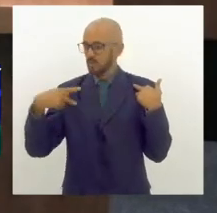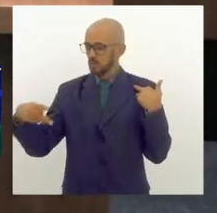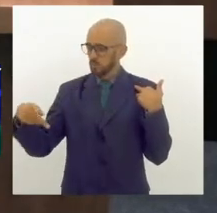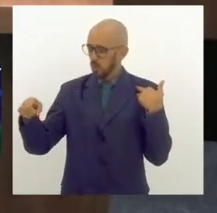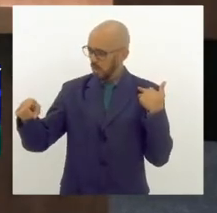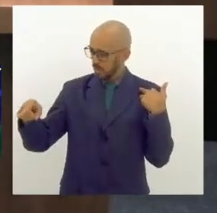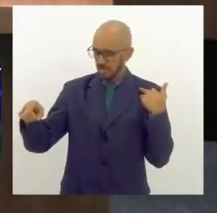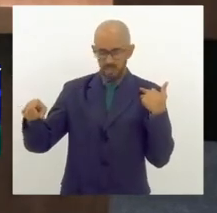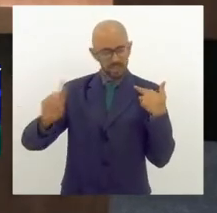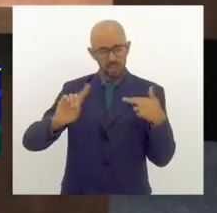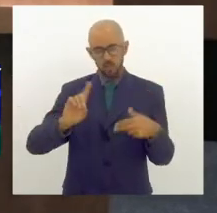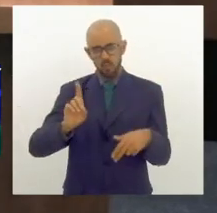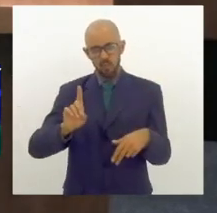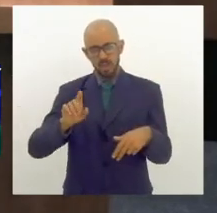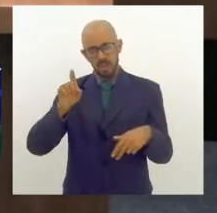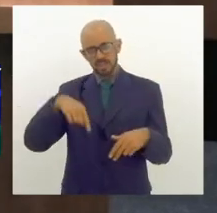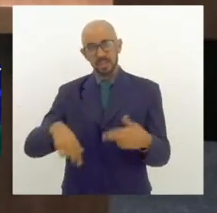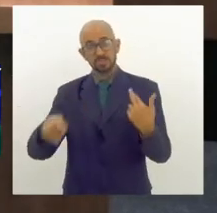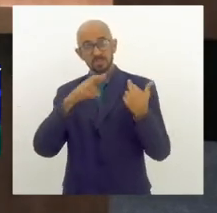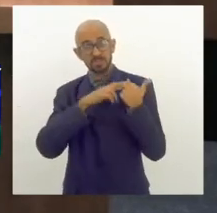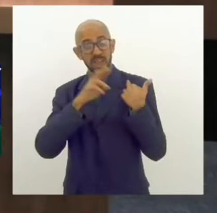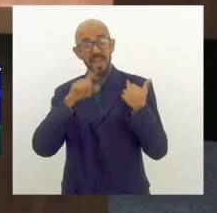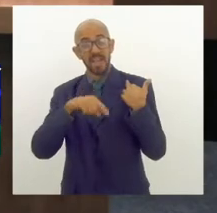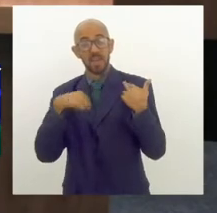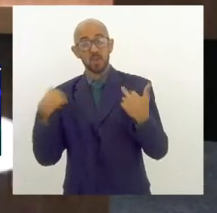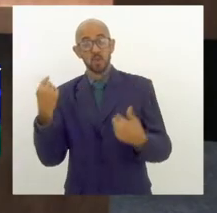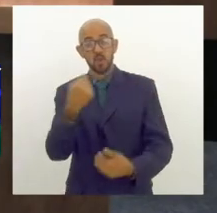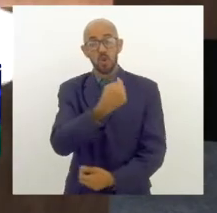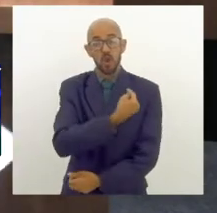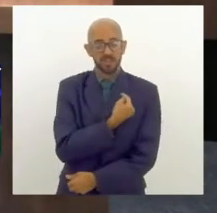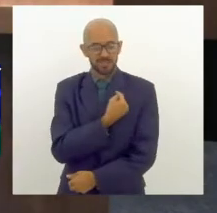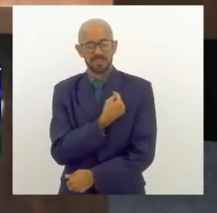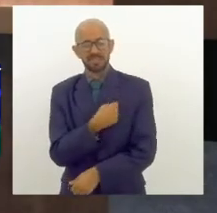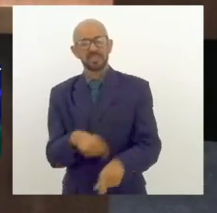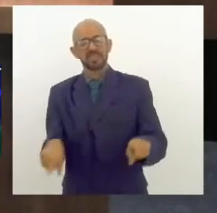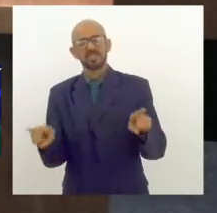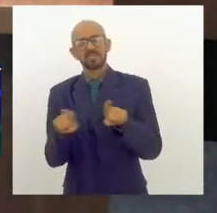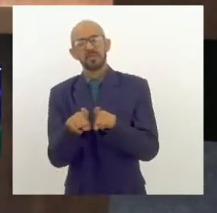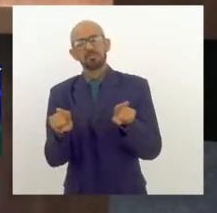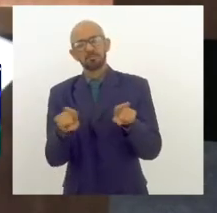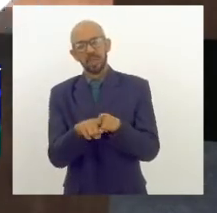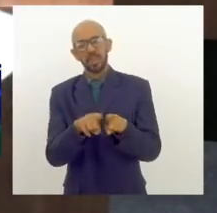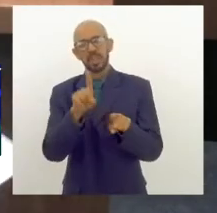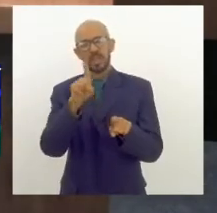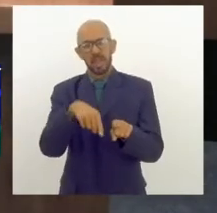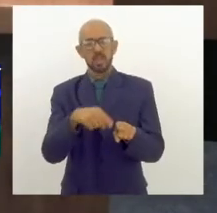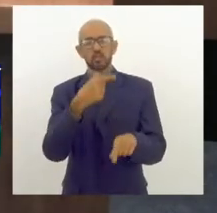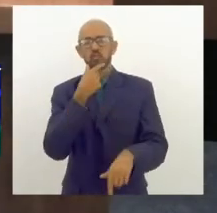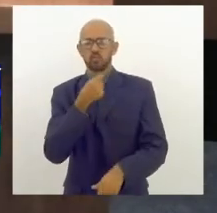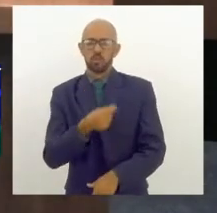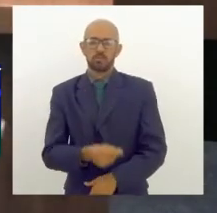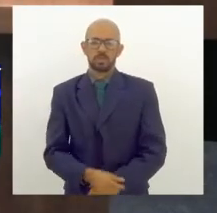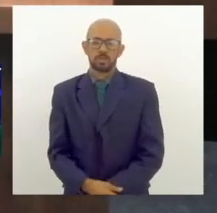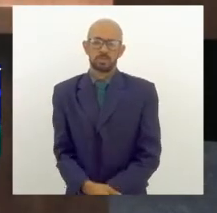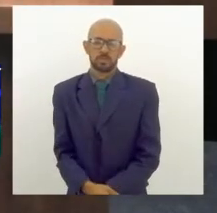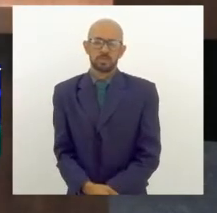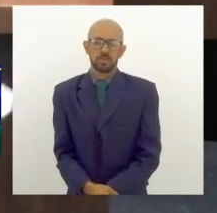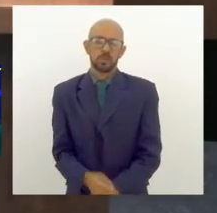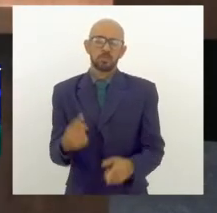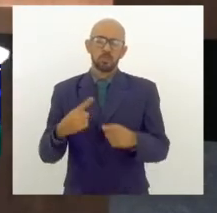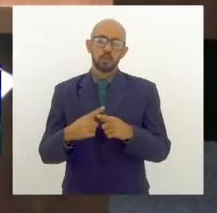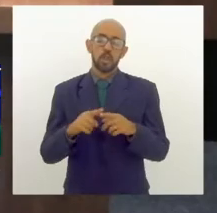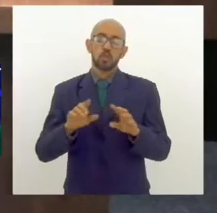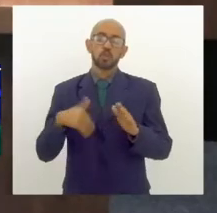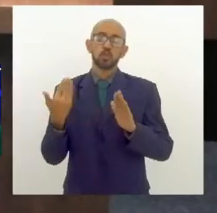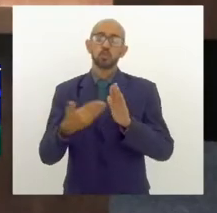Excelência, essa responsabilidade é nossa, e é também, e é sim, dos homens, porque todos